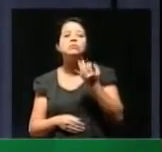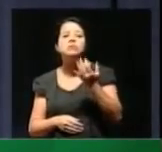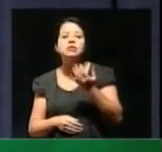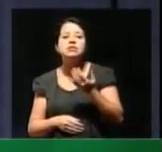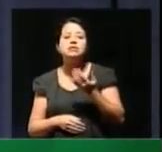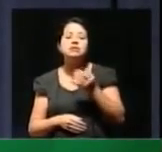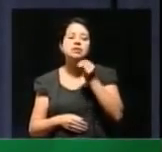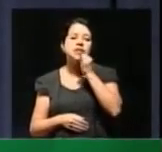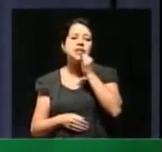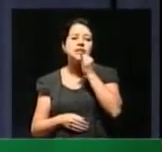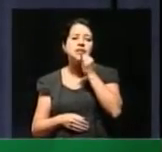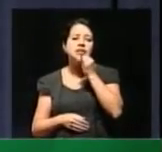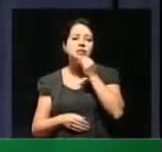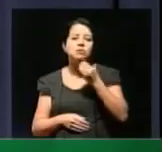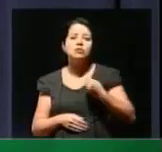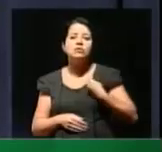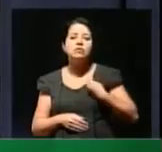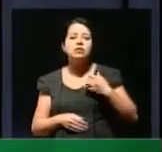fuma. Isso é